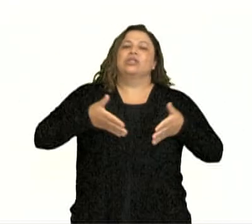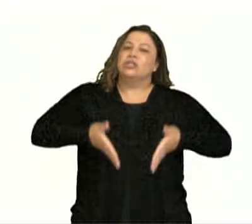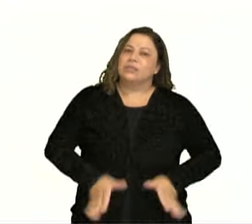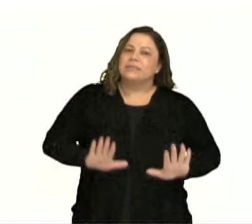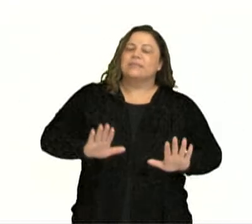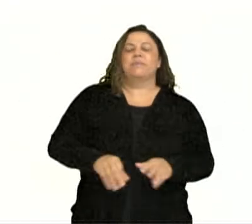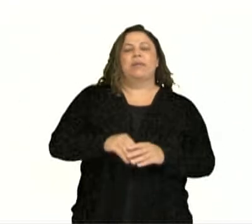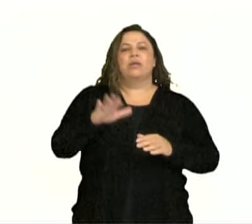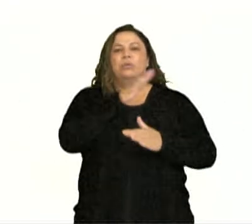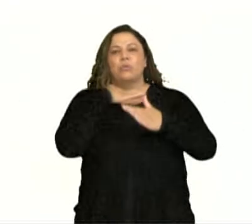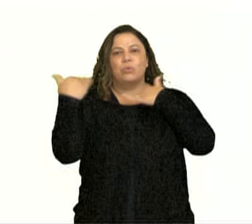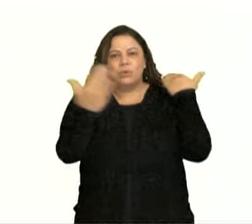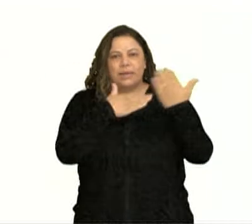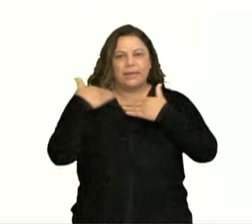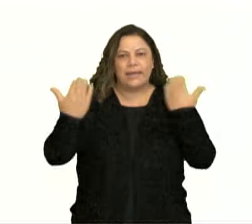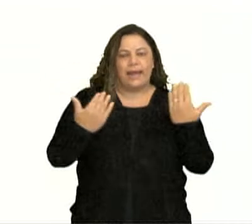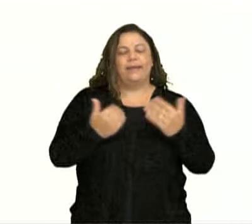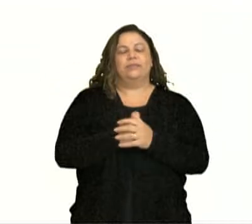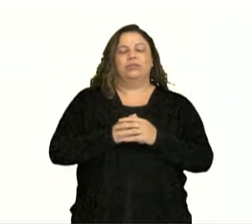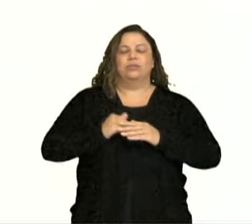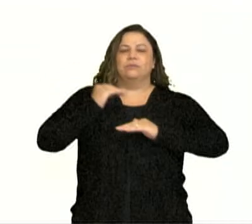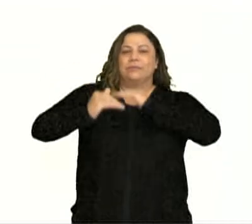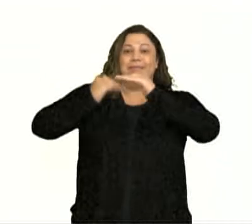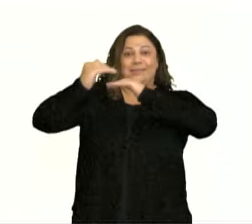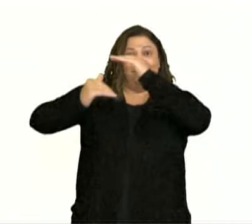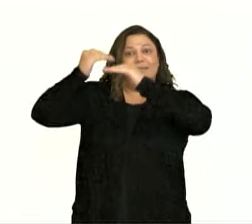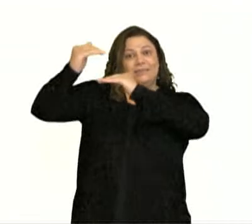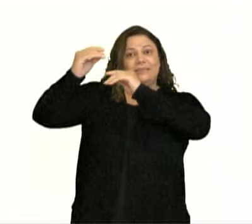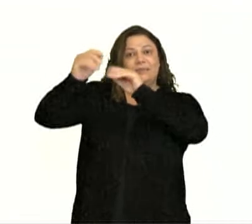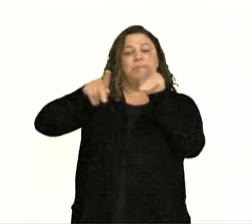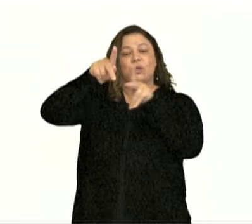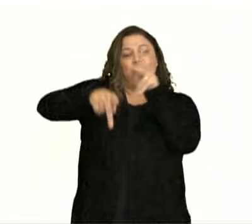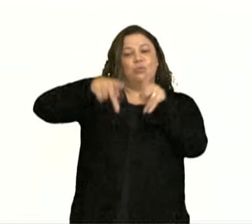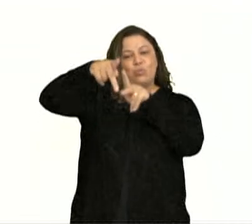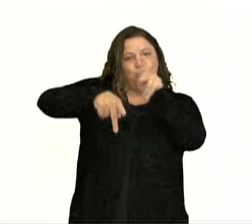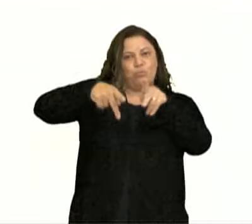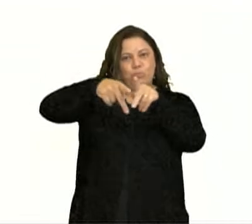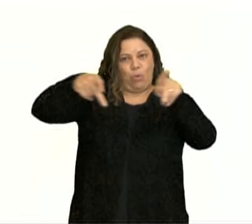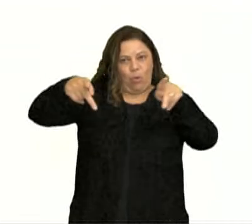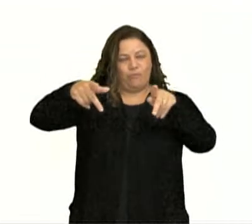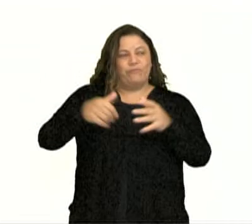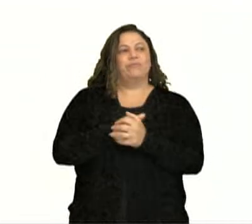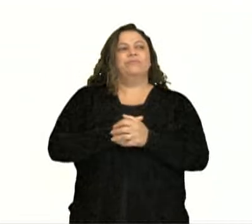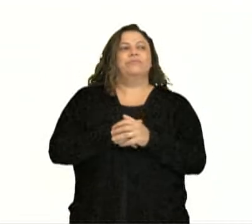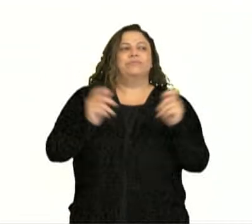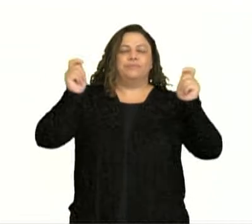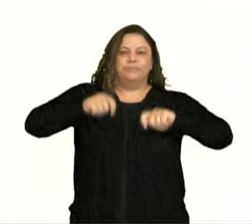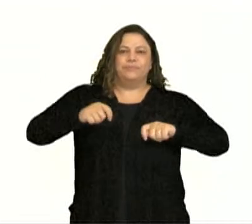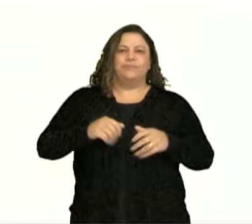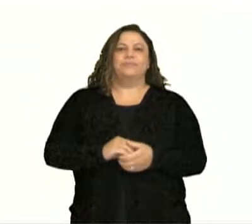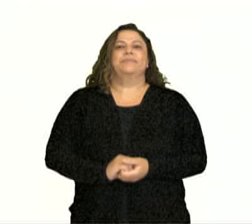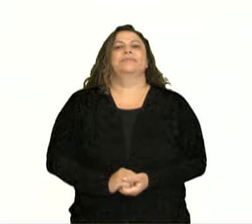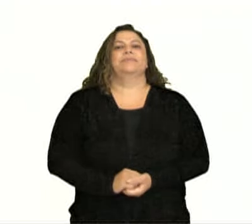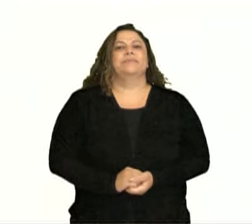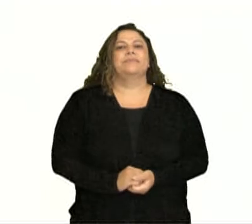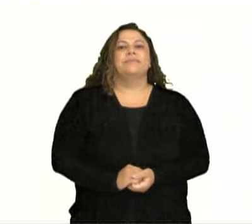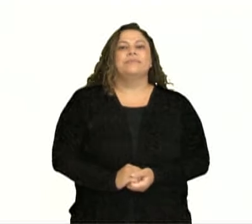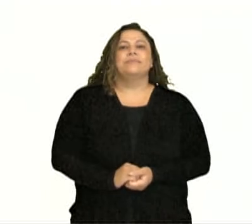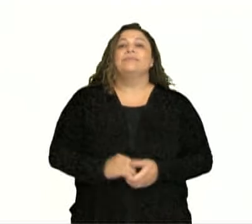e crescimento vegetativo, ou seja, crescimento populacional ou decréscimo populacional,